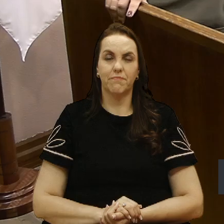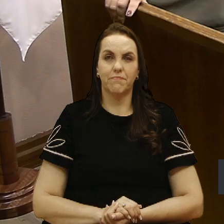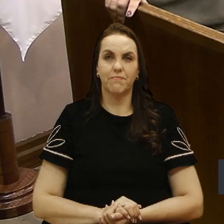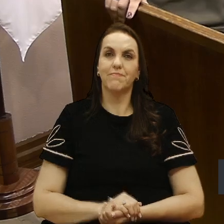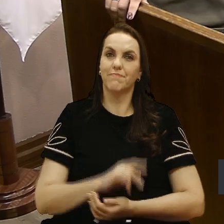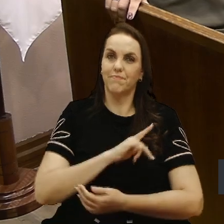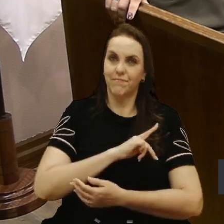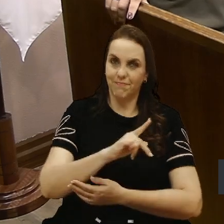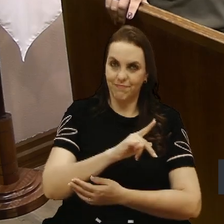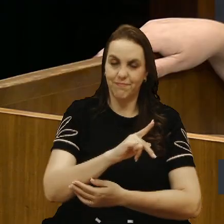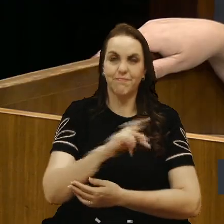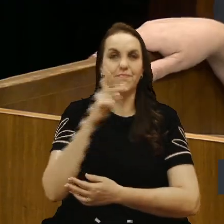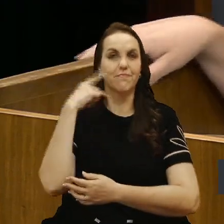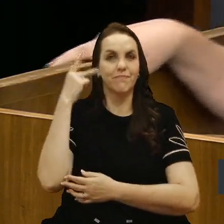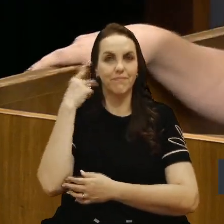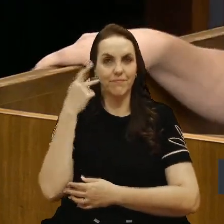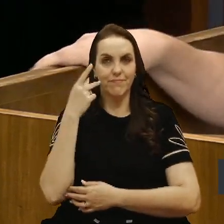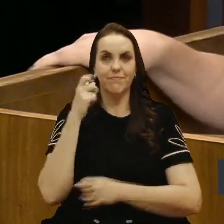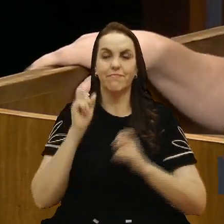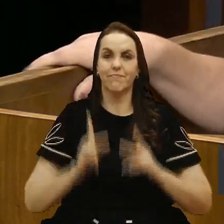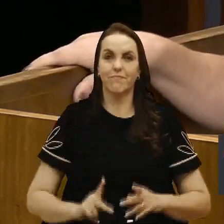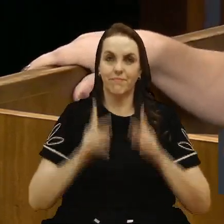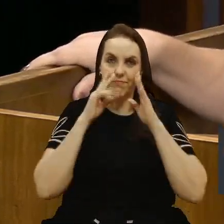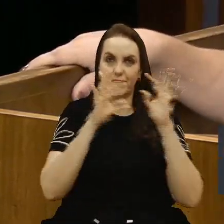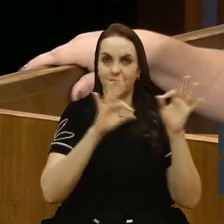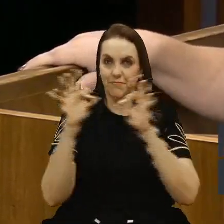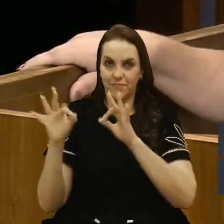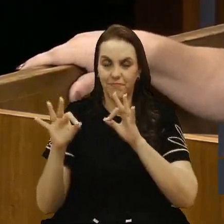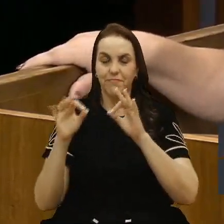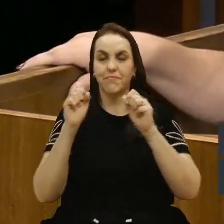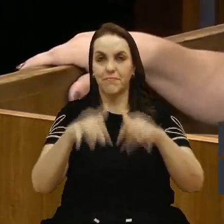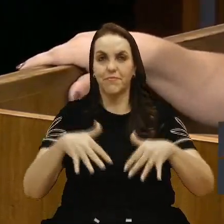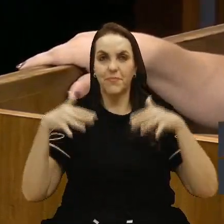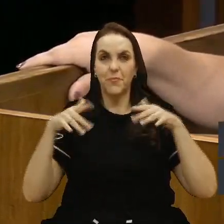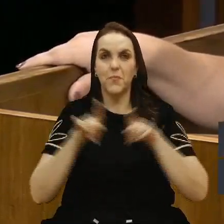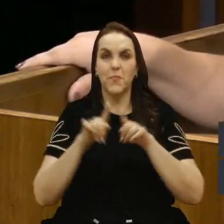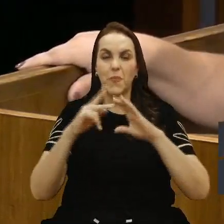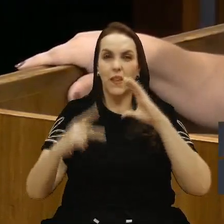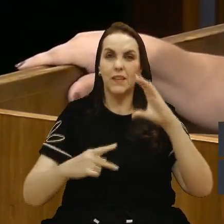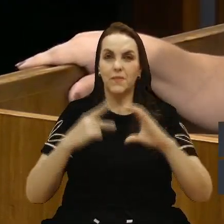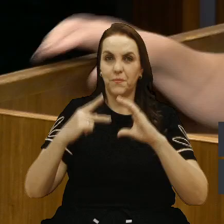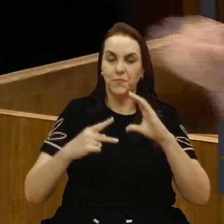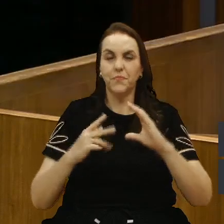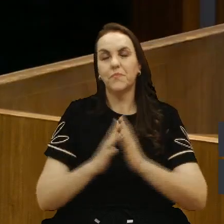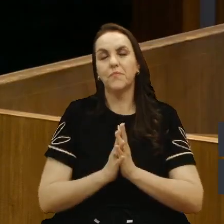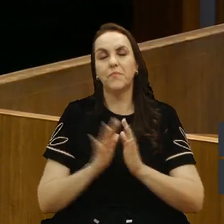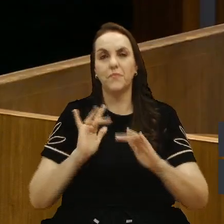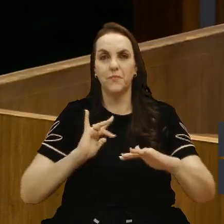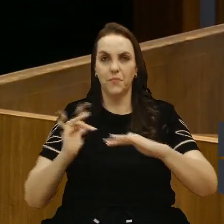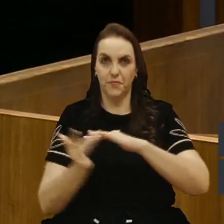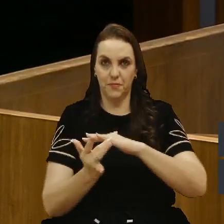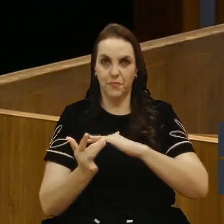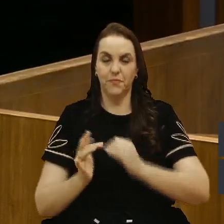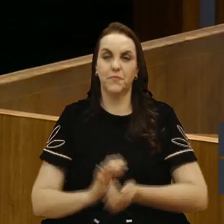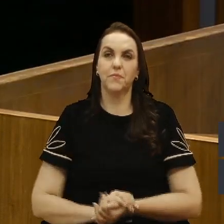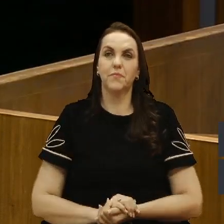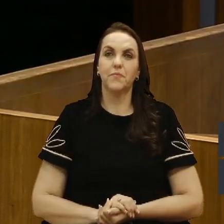Senhor presidente, senhores vereadores, pessoal que nos assiste aqui no plenário e também pela TV Câmara e pelas redes sociais,